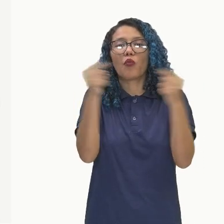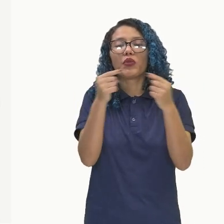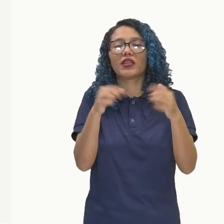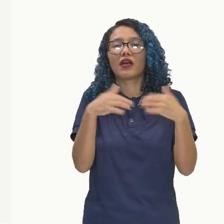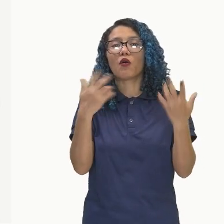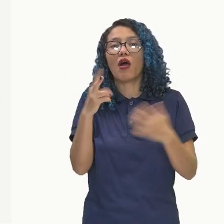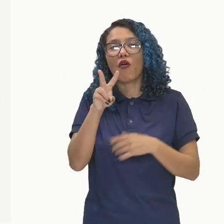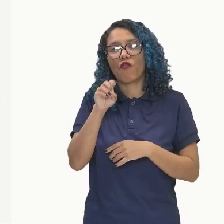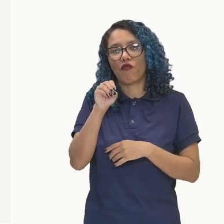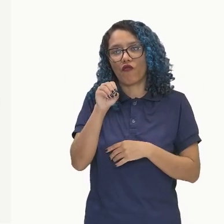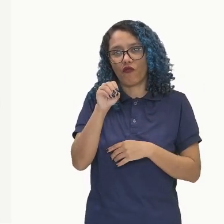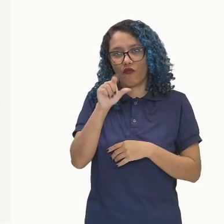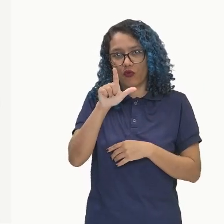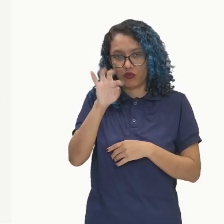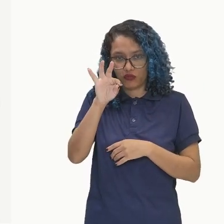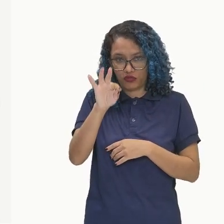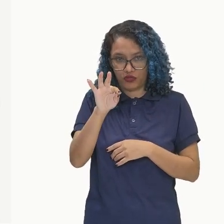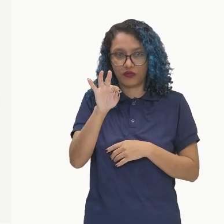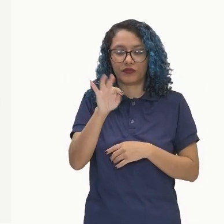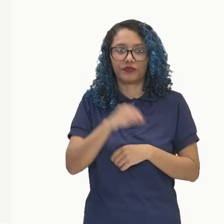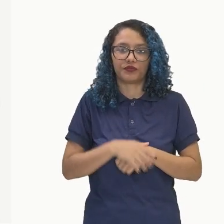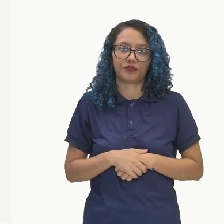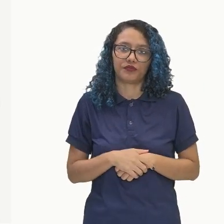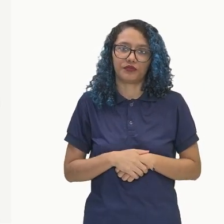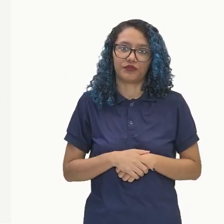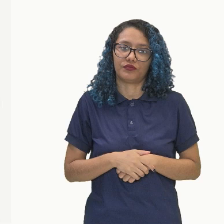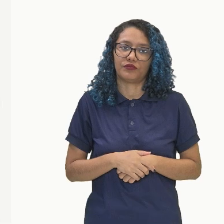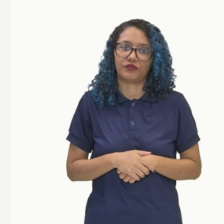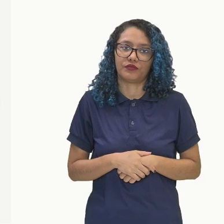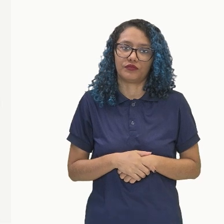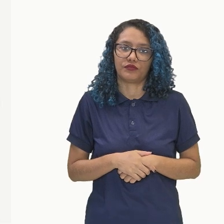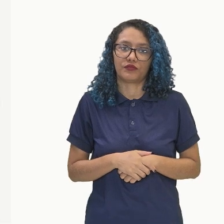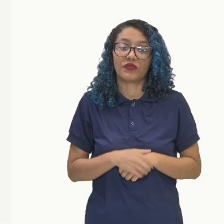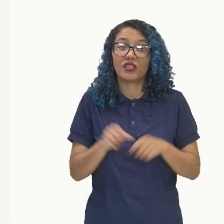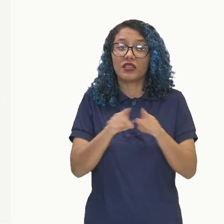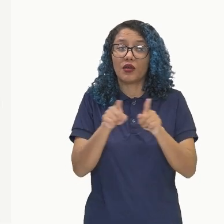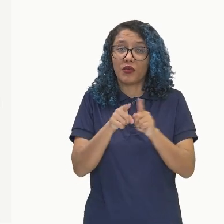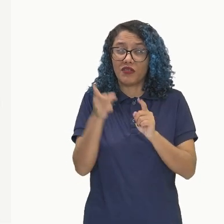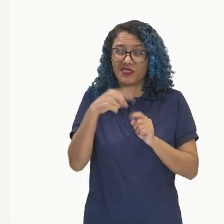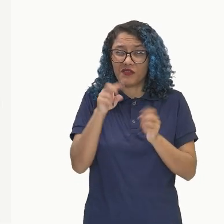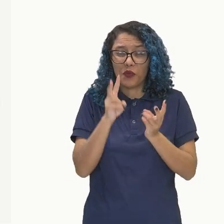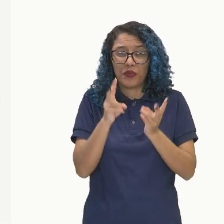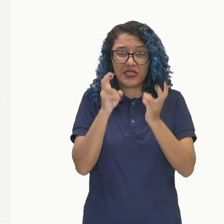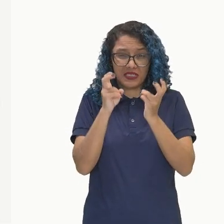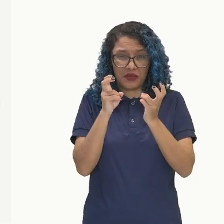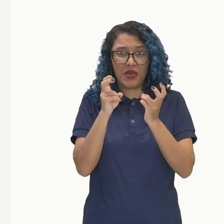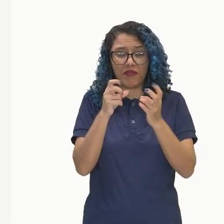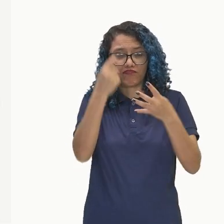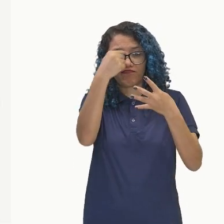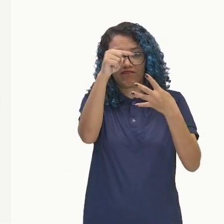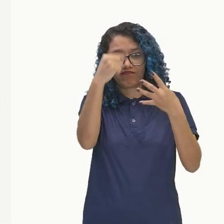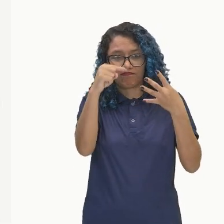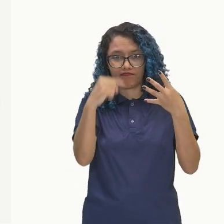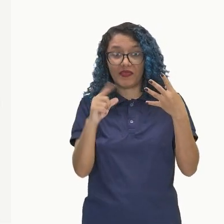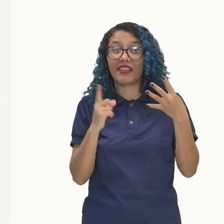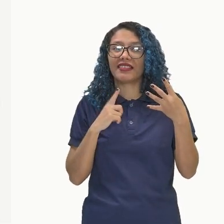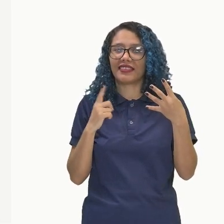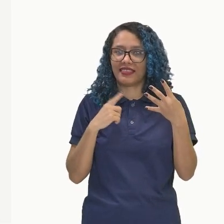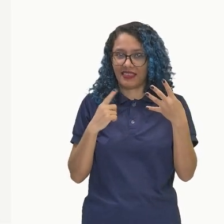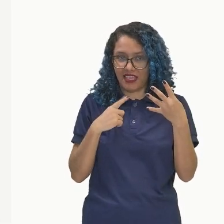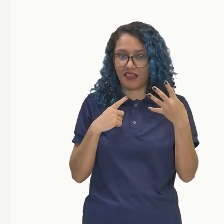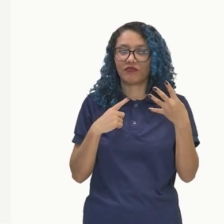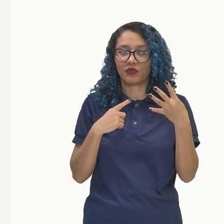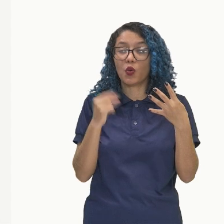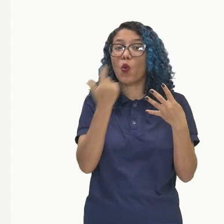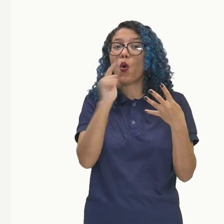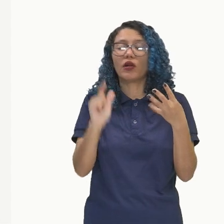essas grandezas, toda a vida você vai perceber que existem essas grandezas. Corrente, tensão,